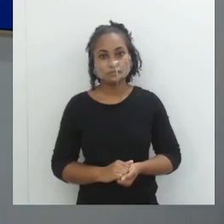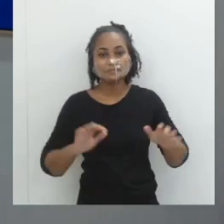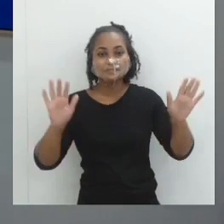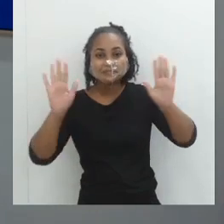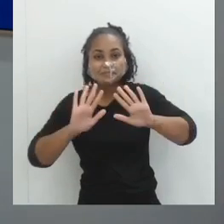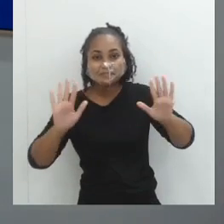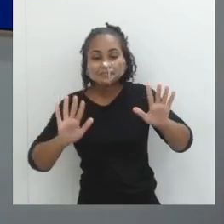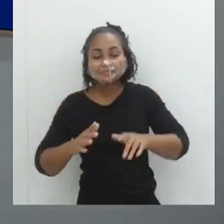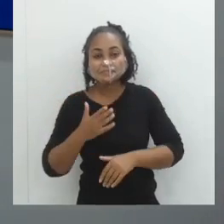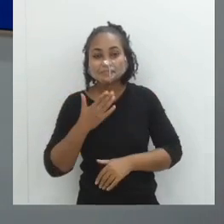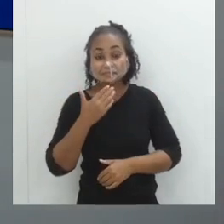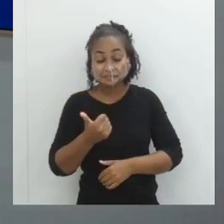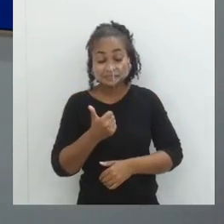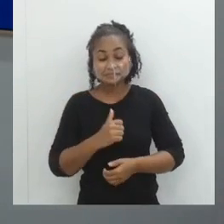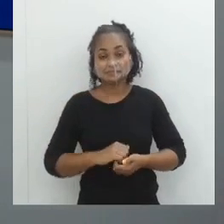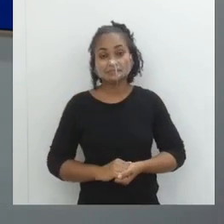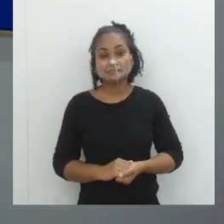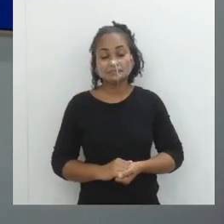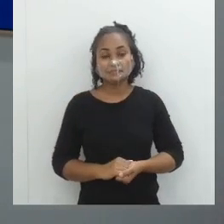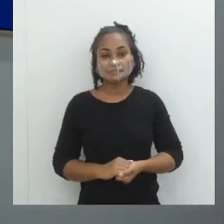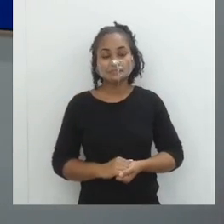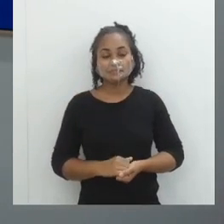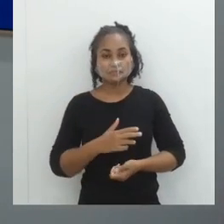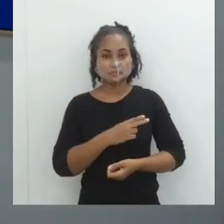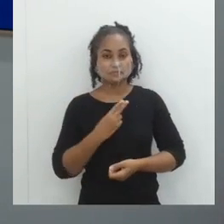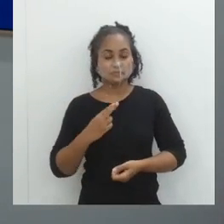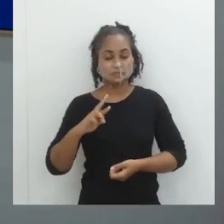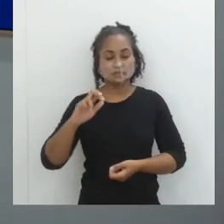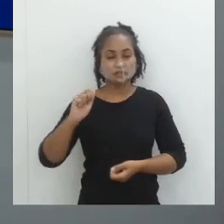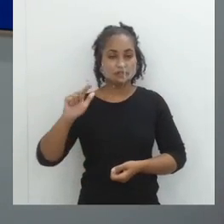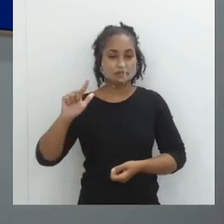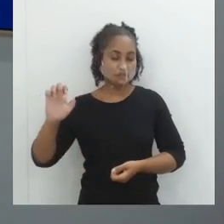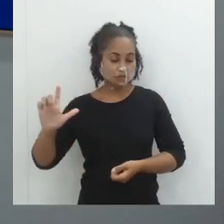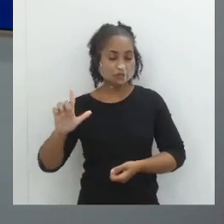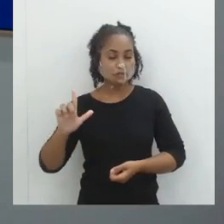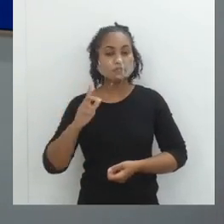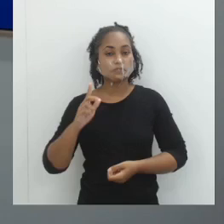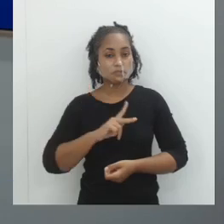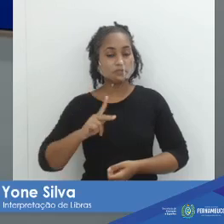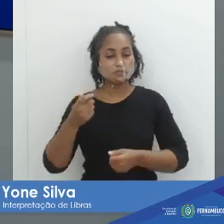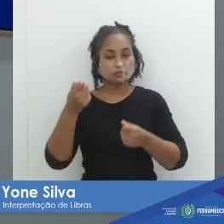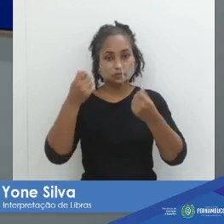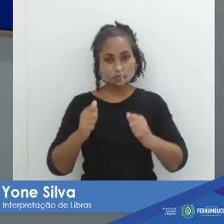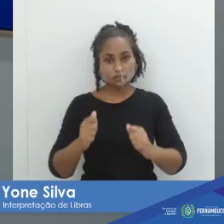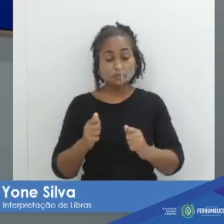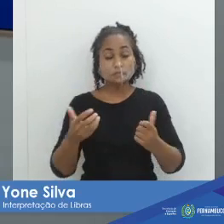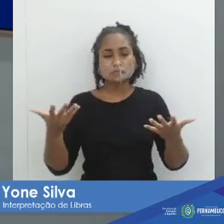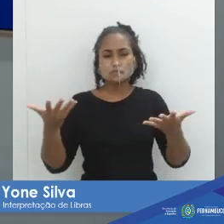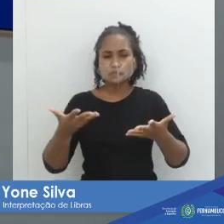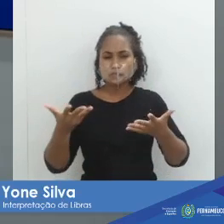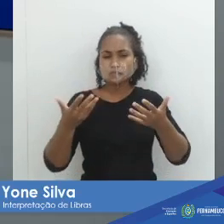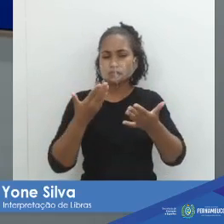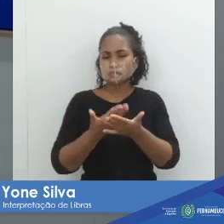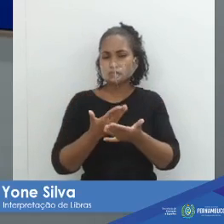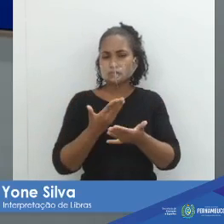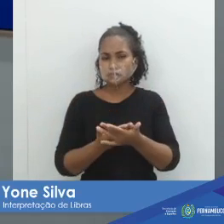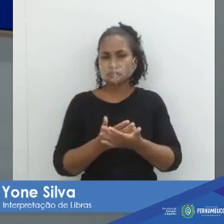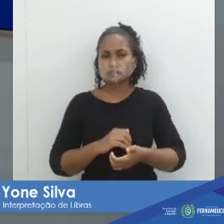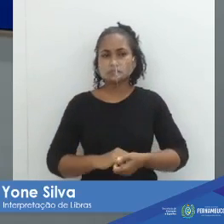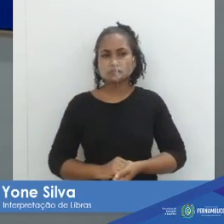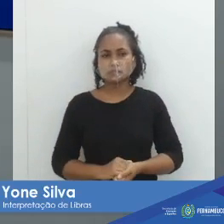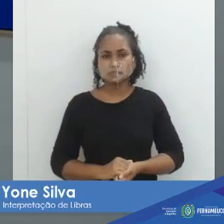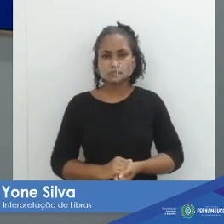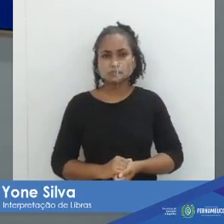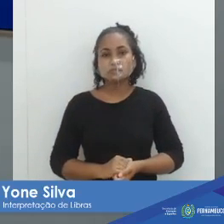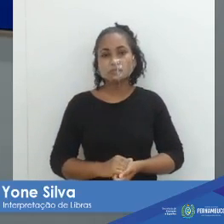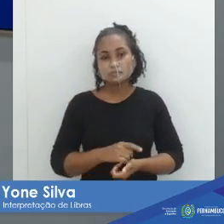Olá pessoal, tudo bem? Meu nome é Rafael Oliveira, sou professor de arte. Hoje nós vamos estudar,